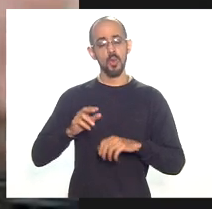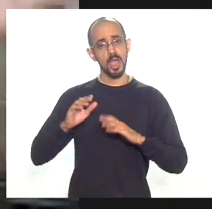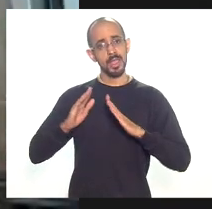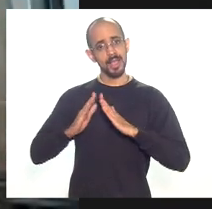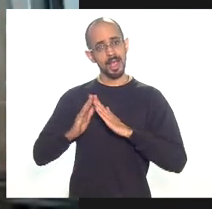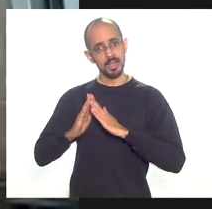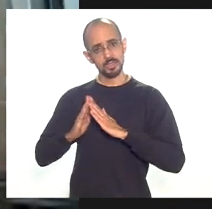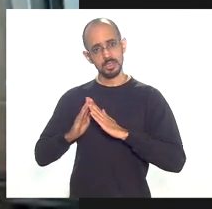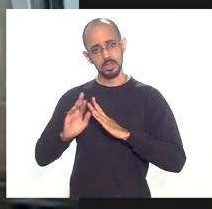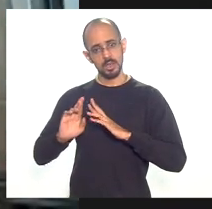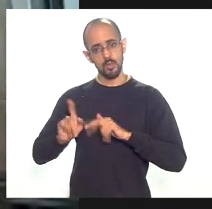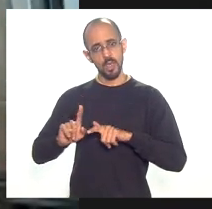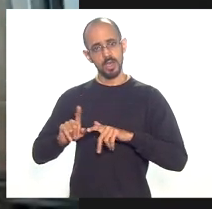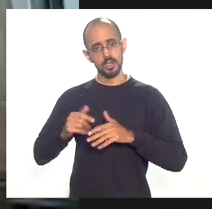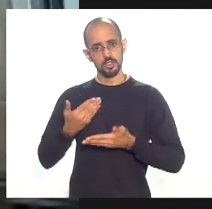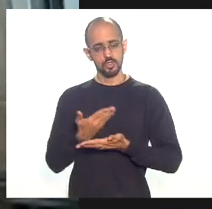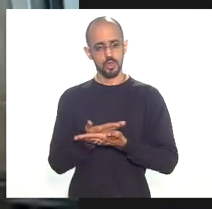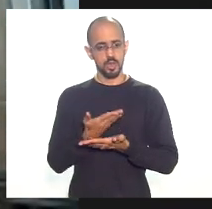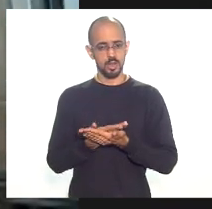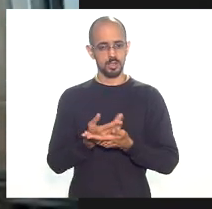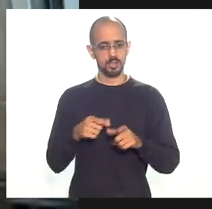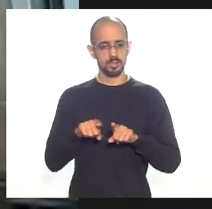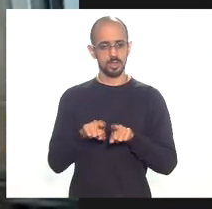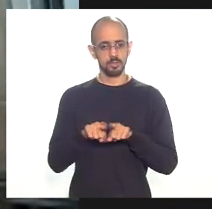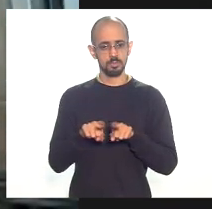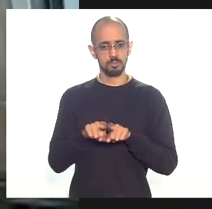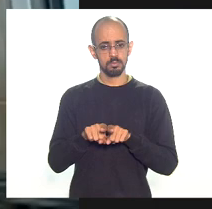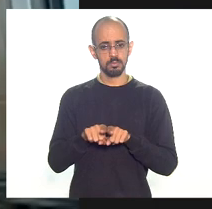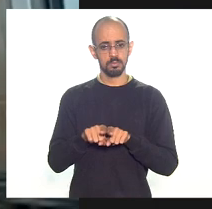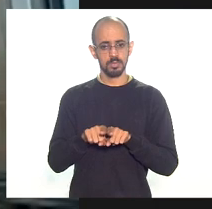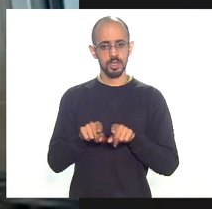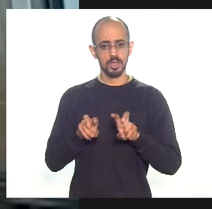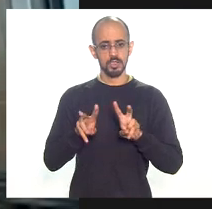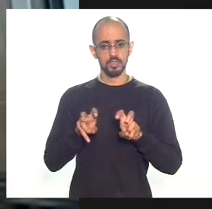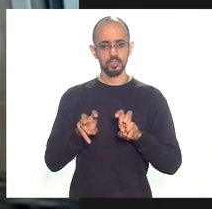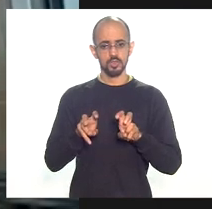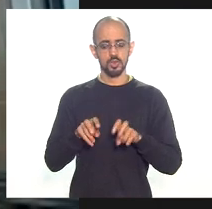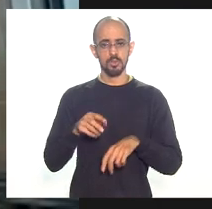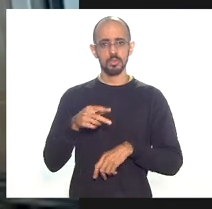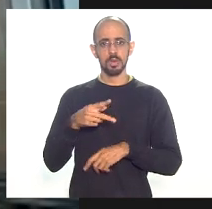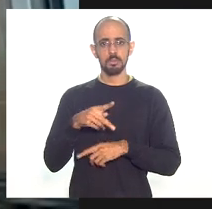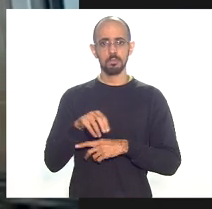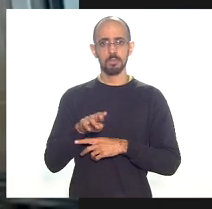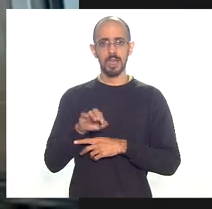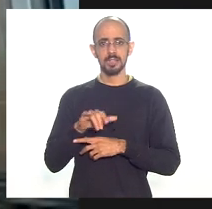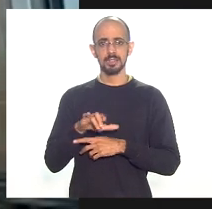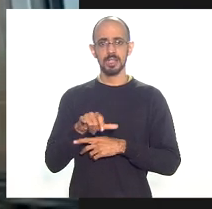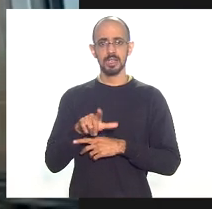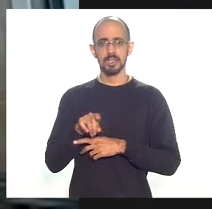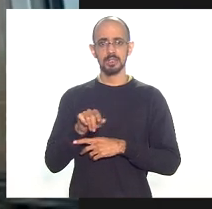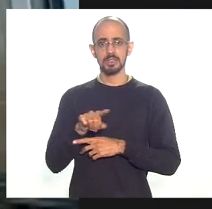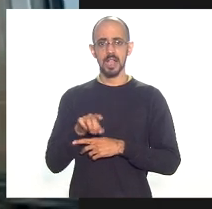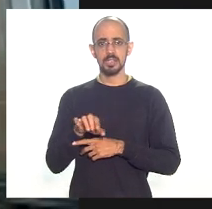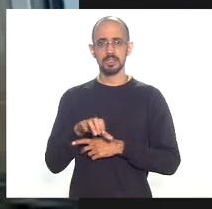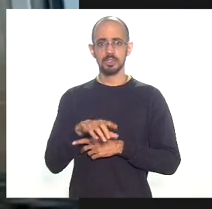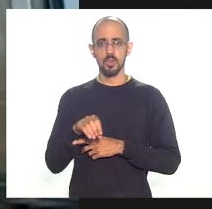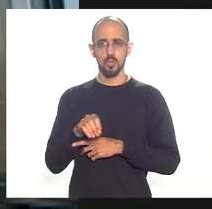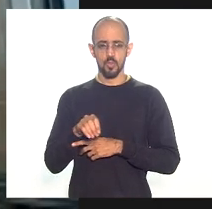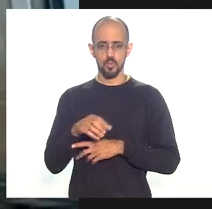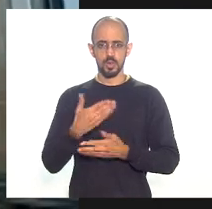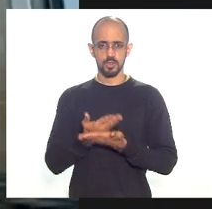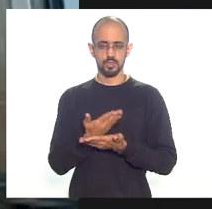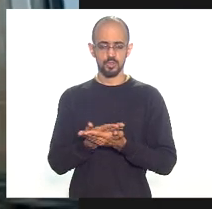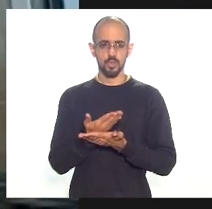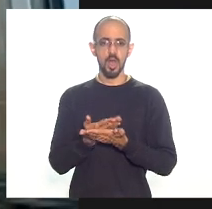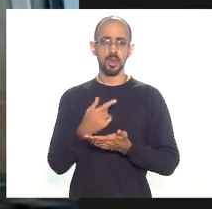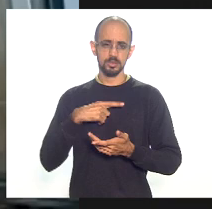com a família a mesma coisa é a questão da parcialização nas escolas vejo isso com uma preocupação a mais eu queria me colocar